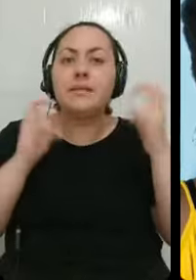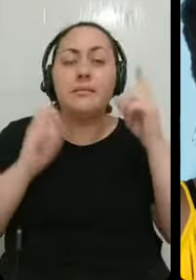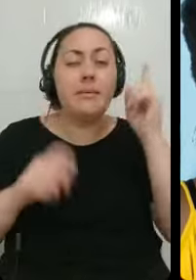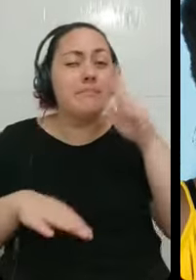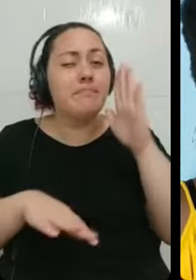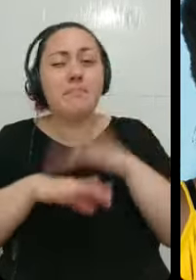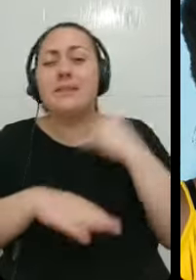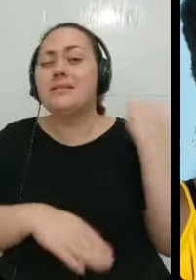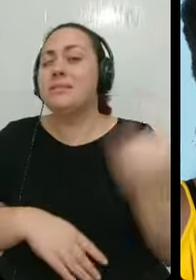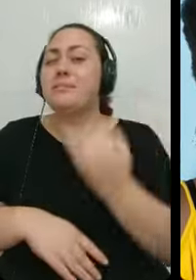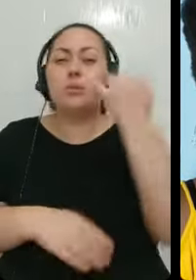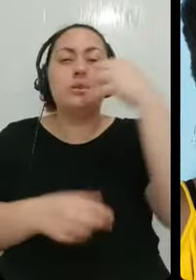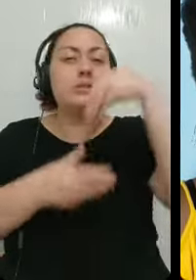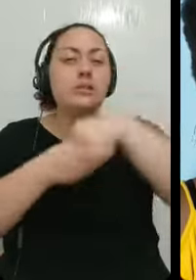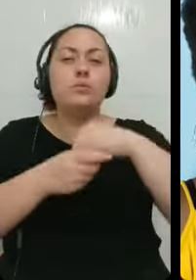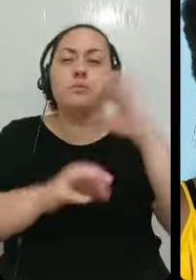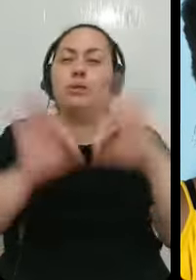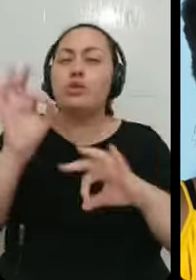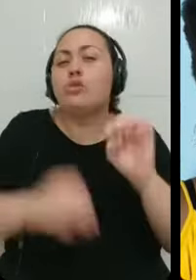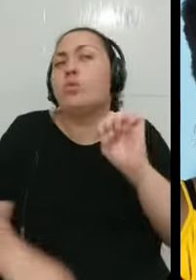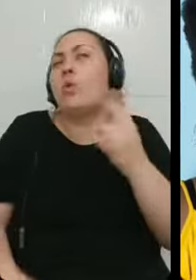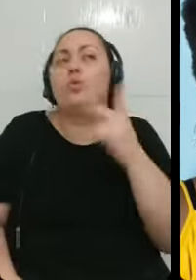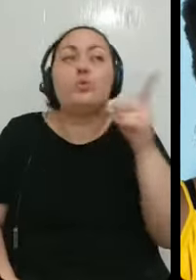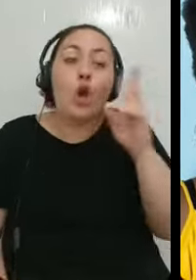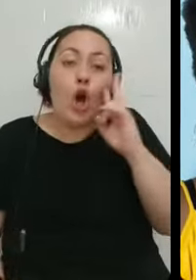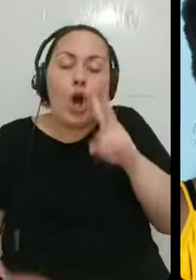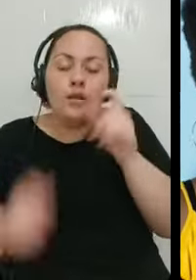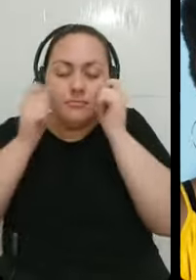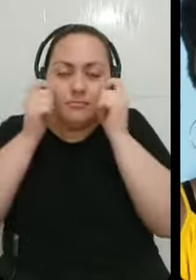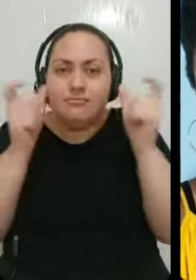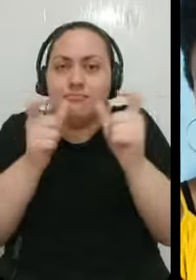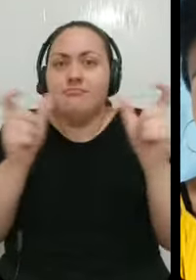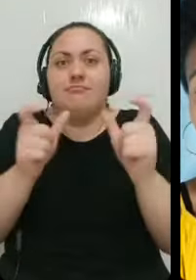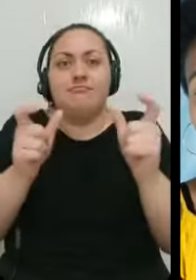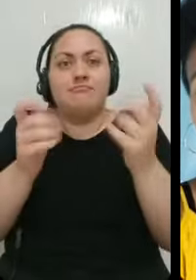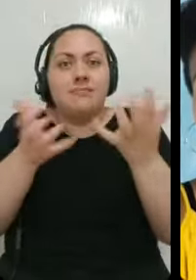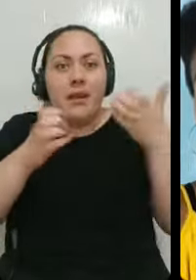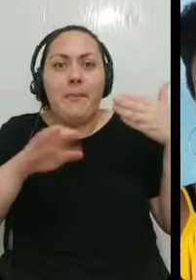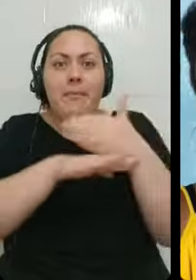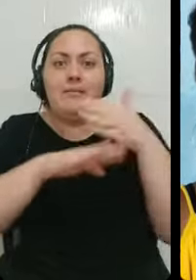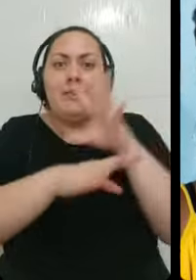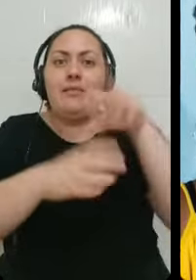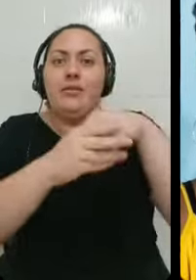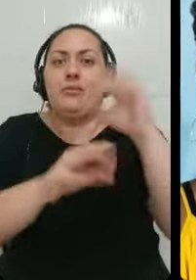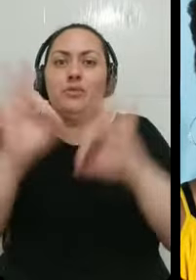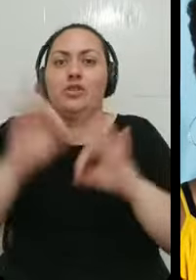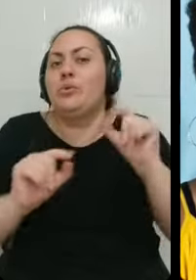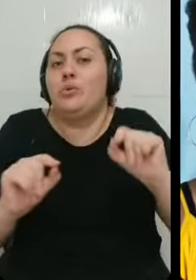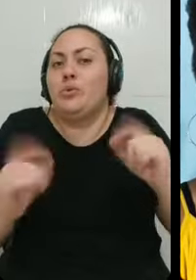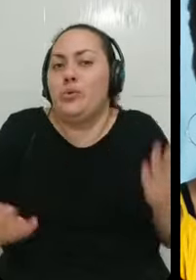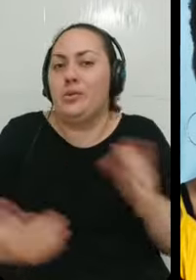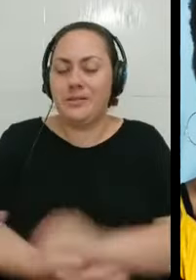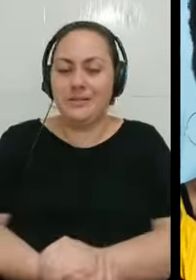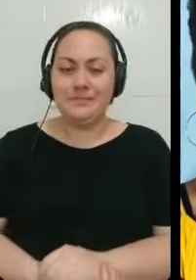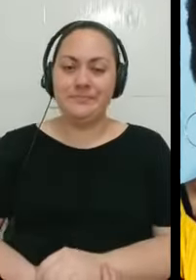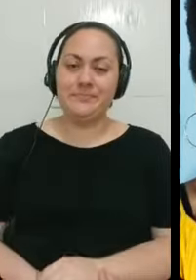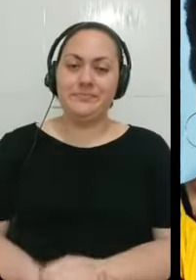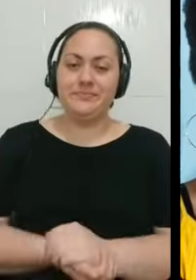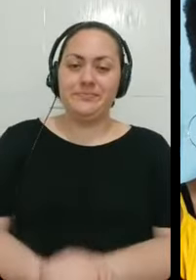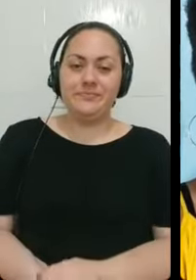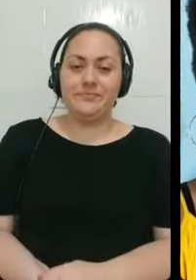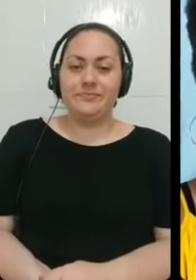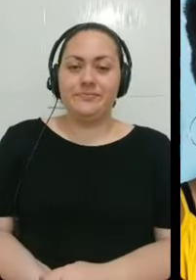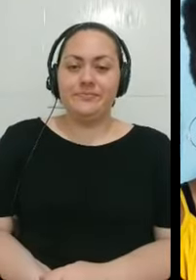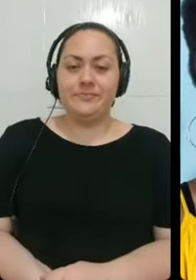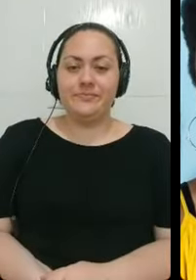no projeto? O que que te chamou a atenção? O que que brilhou teu olho para te engajar? Ah, então, antes de entrar